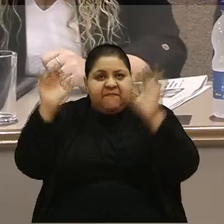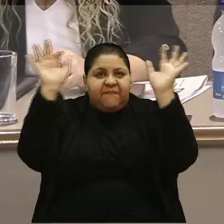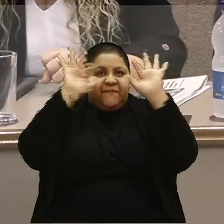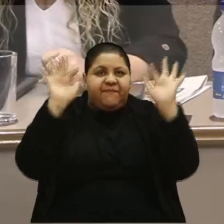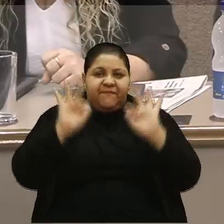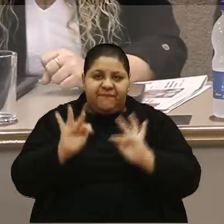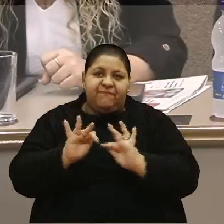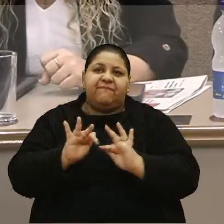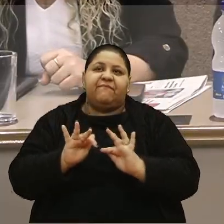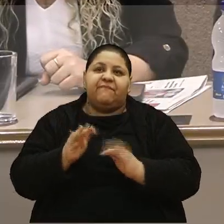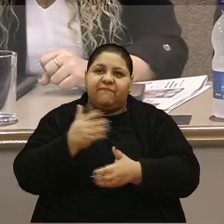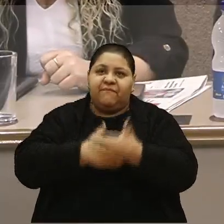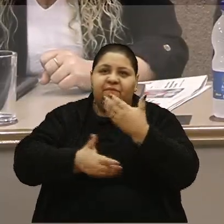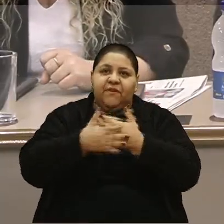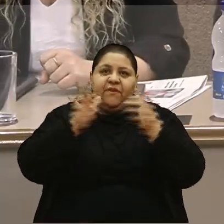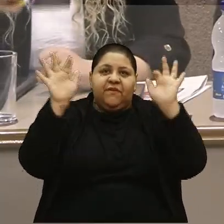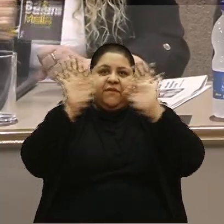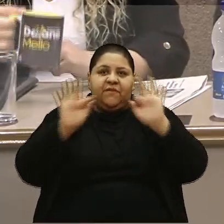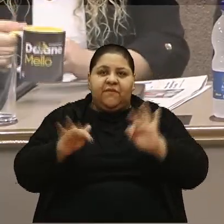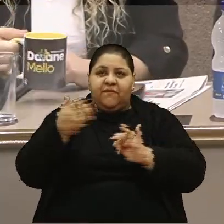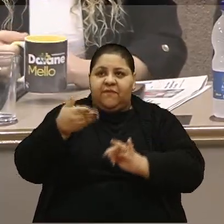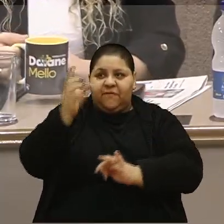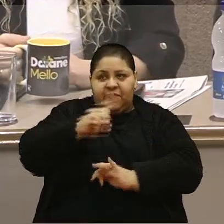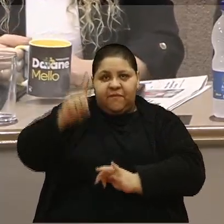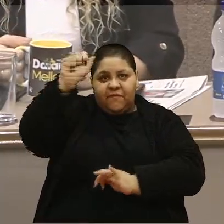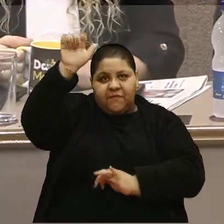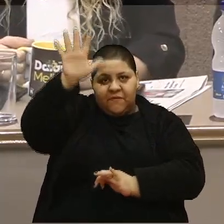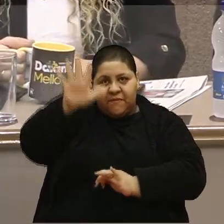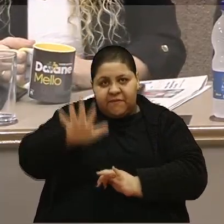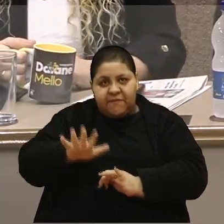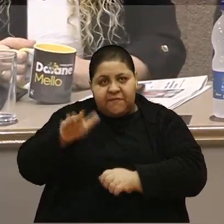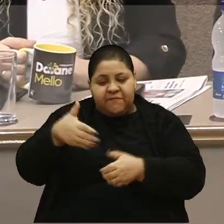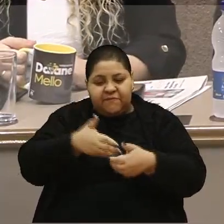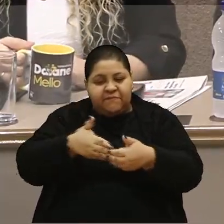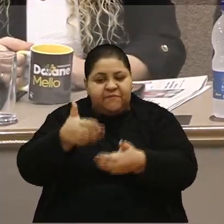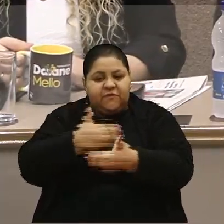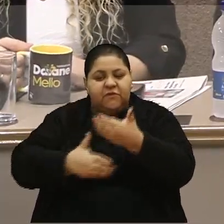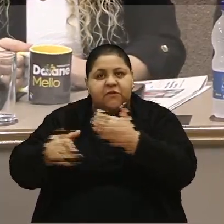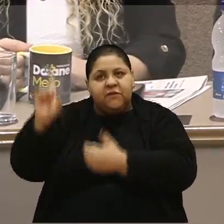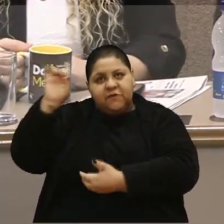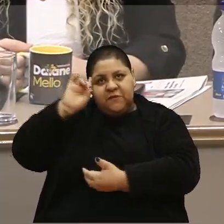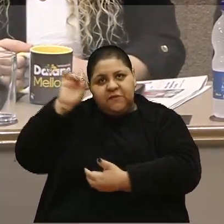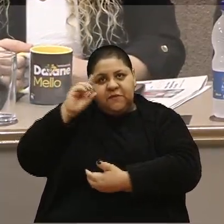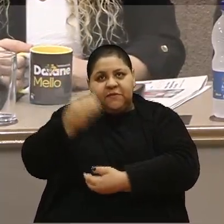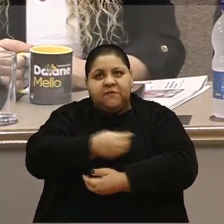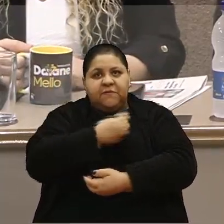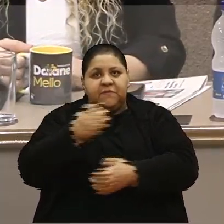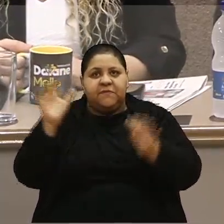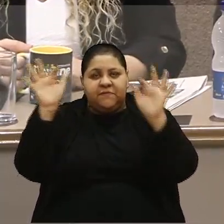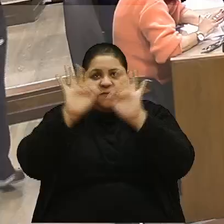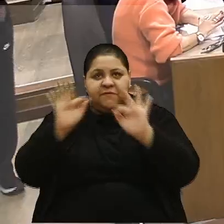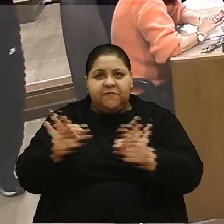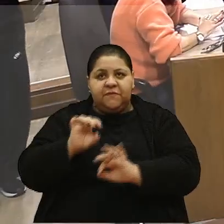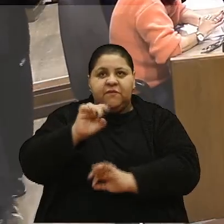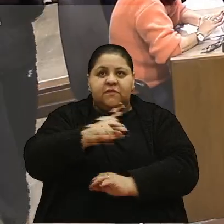felicidades, né? E toda a felicidade do mundo a ti, que Deus abençoe e guie os teus passos todos os dias da tua vida. Felicidades. Gui, era isso, senhor